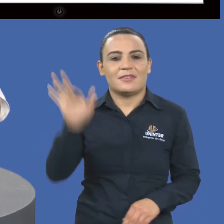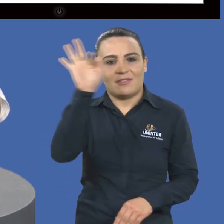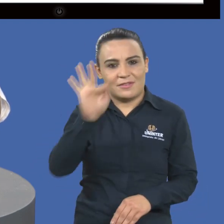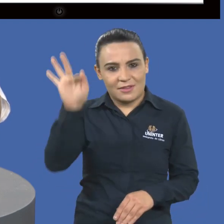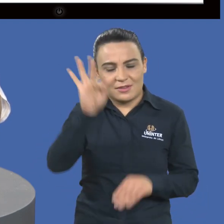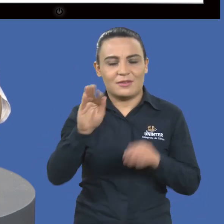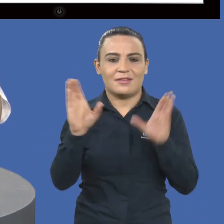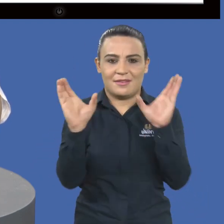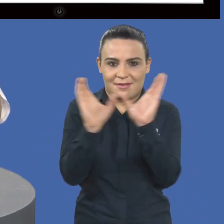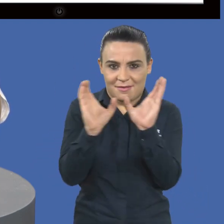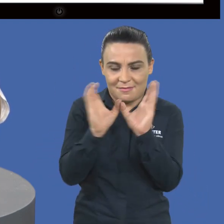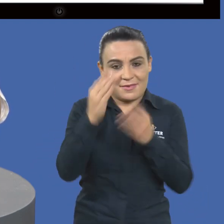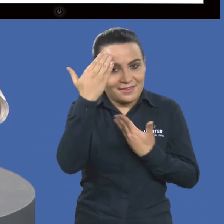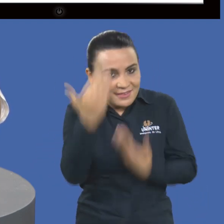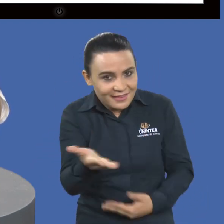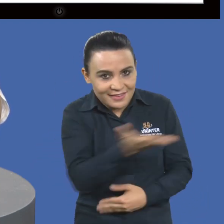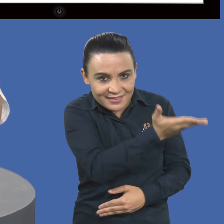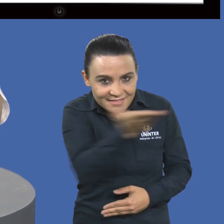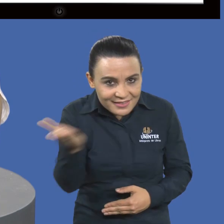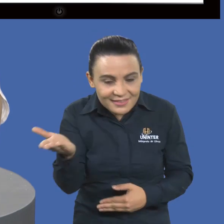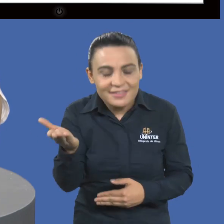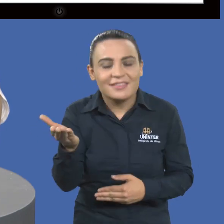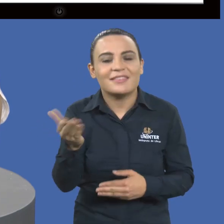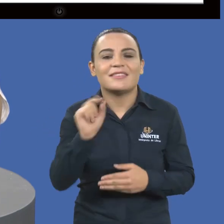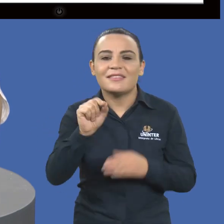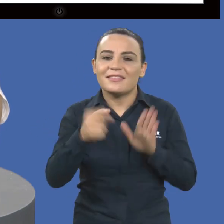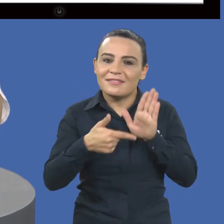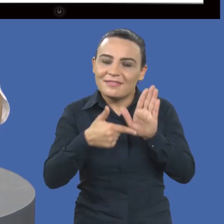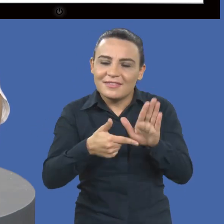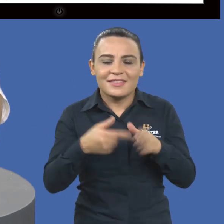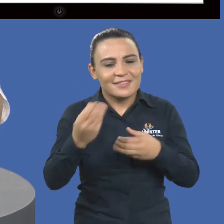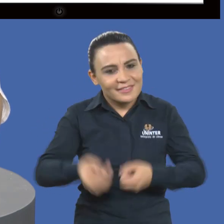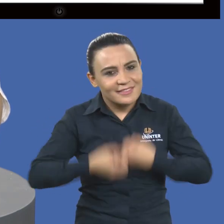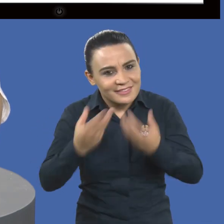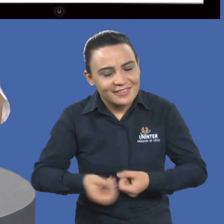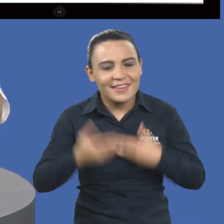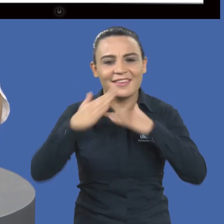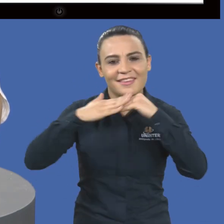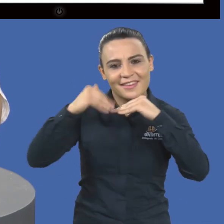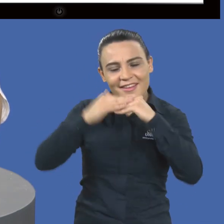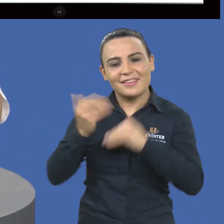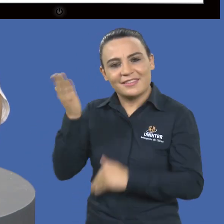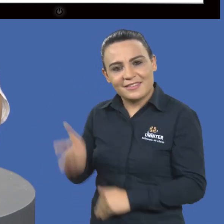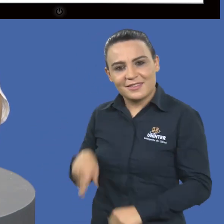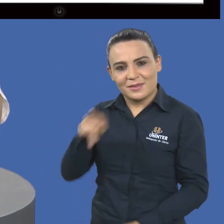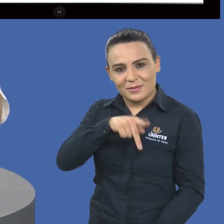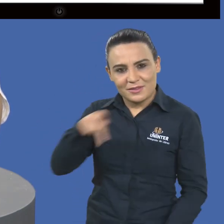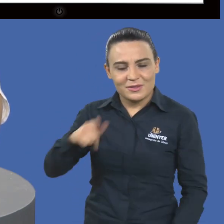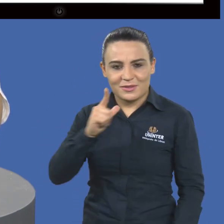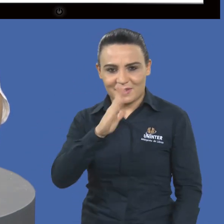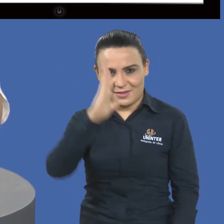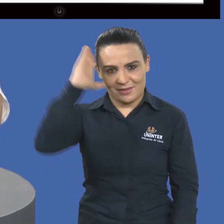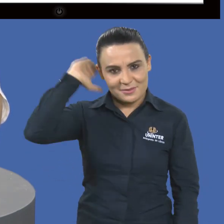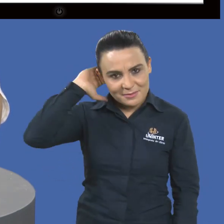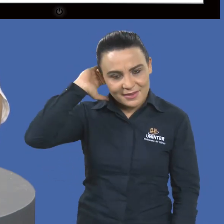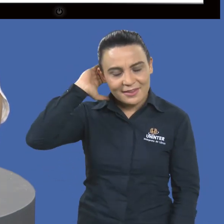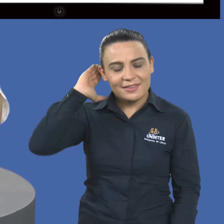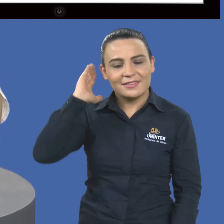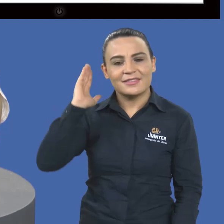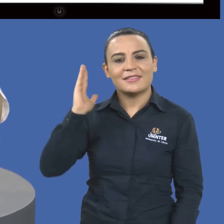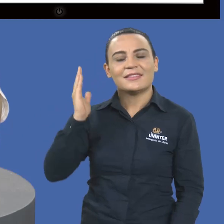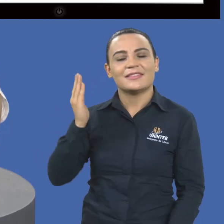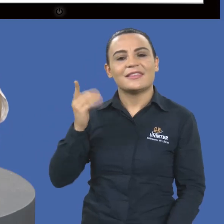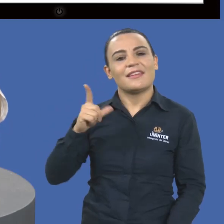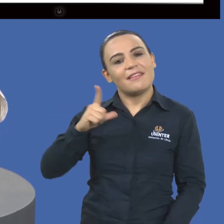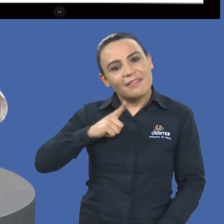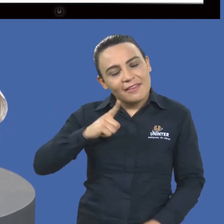APAES, nós queremos agradecer e expressar esse carinho que a professora Leomar